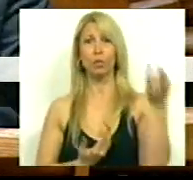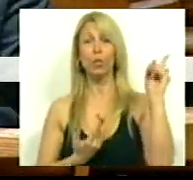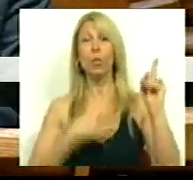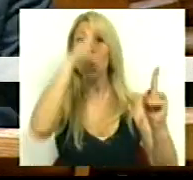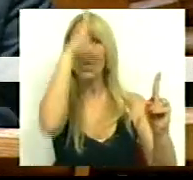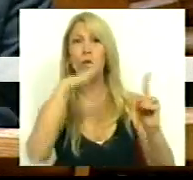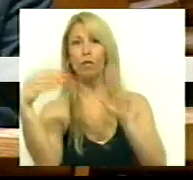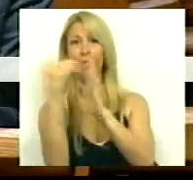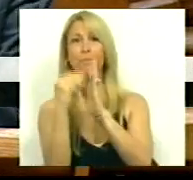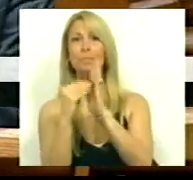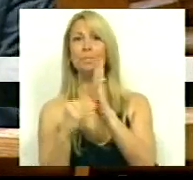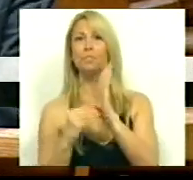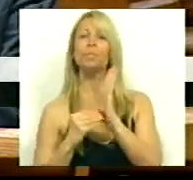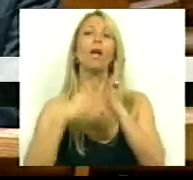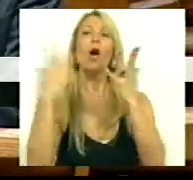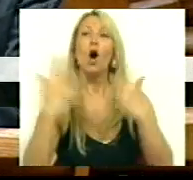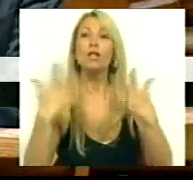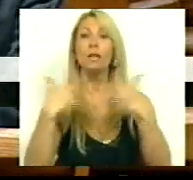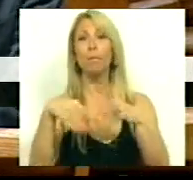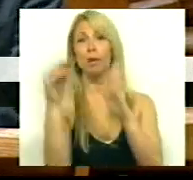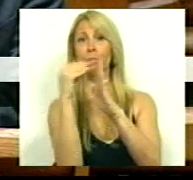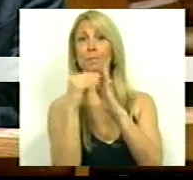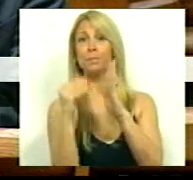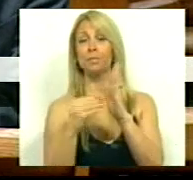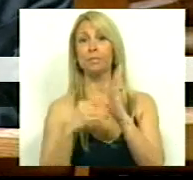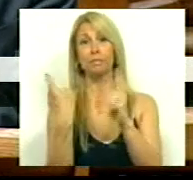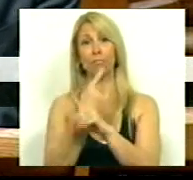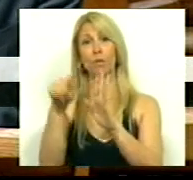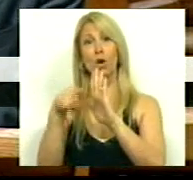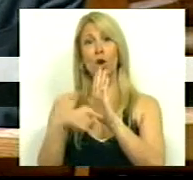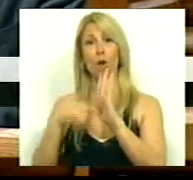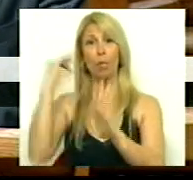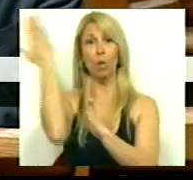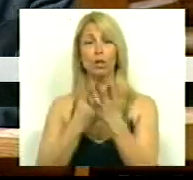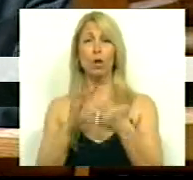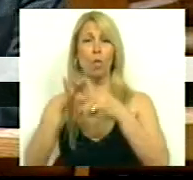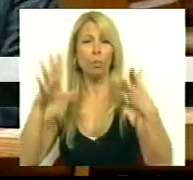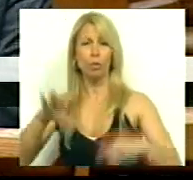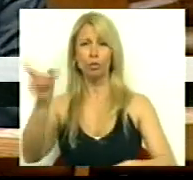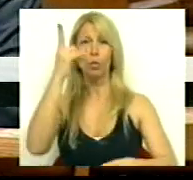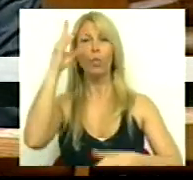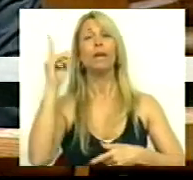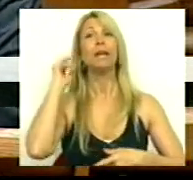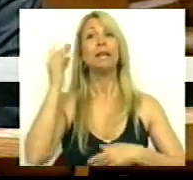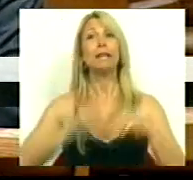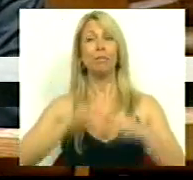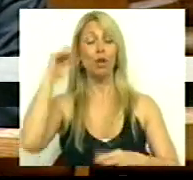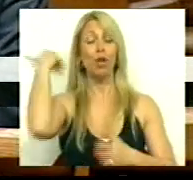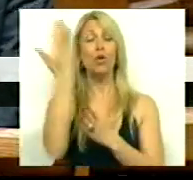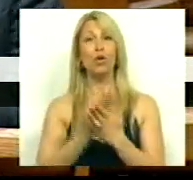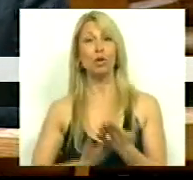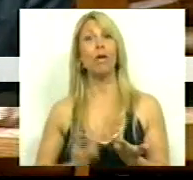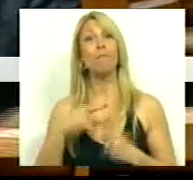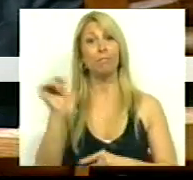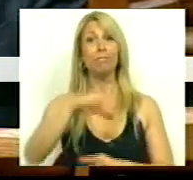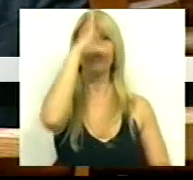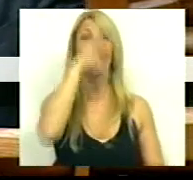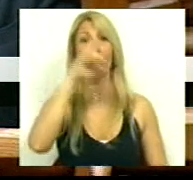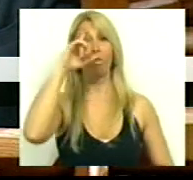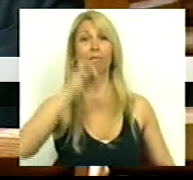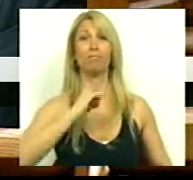no orçamento normas inconstitucionais. Não é o Tribunal Constitucional, mas sim o Governo, que ataca os direitos